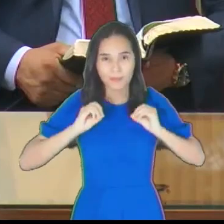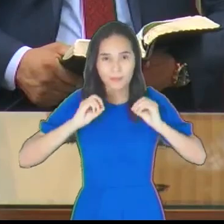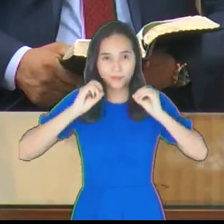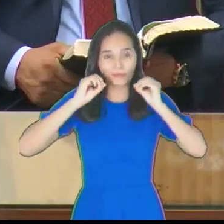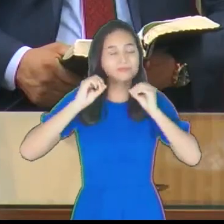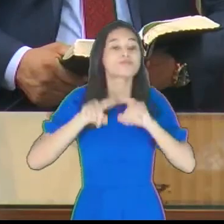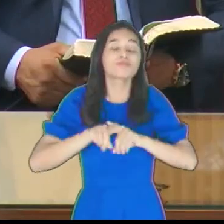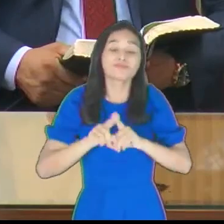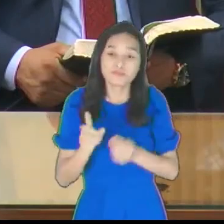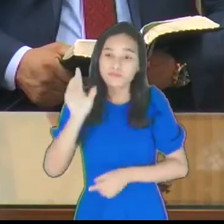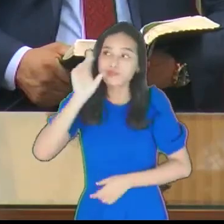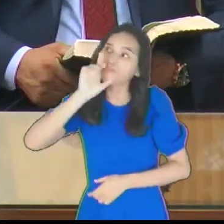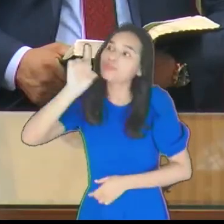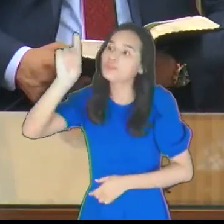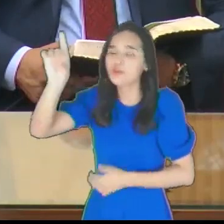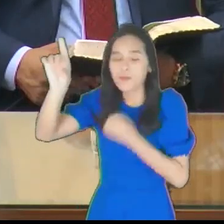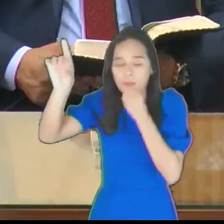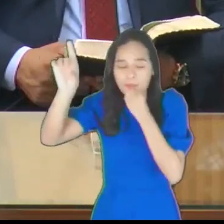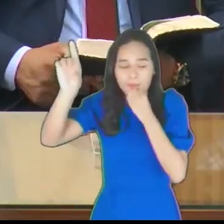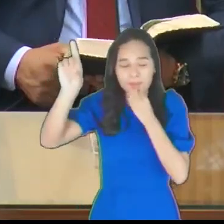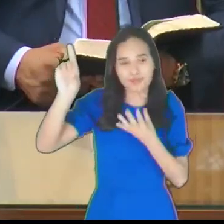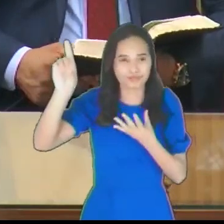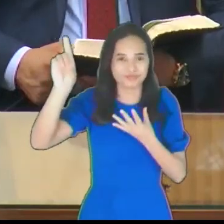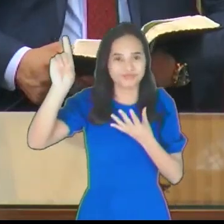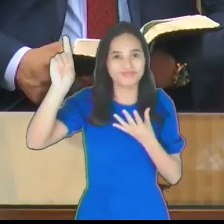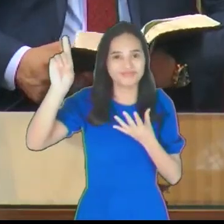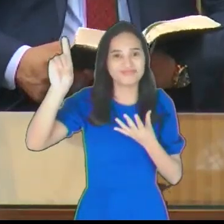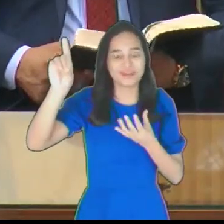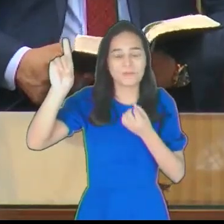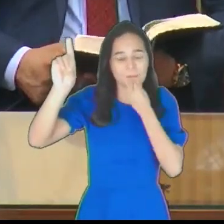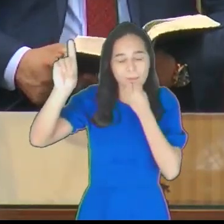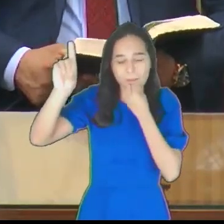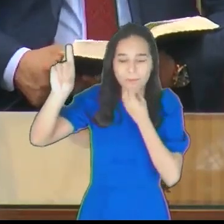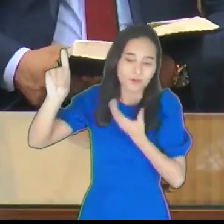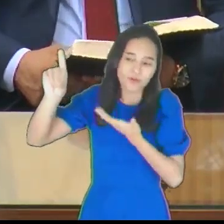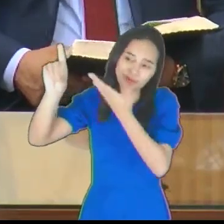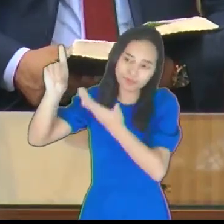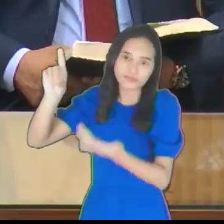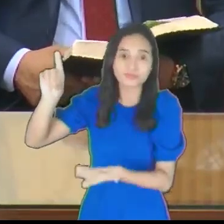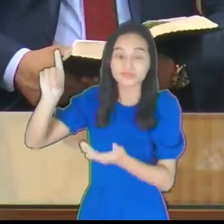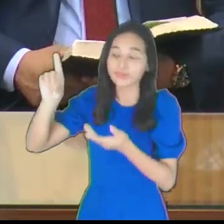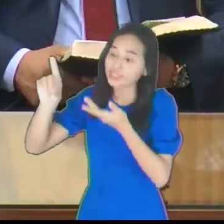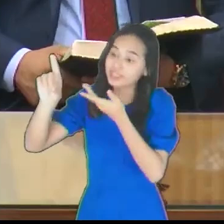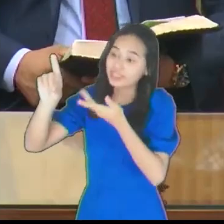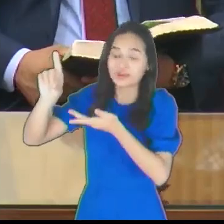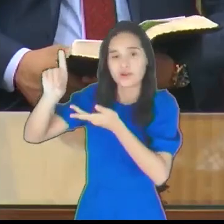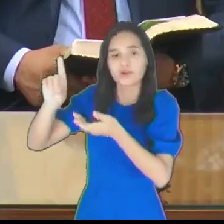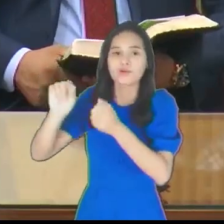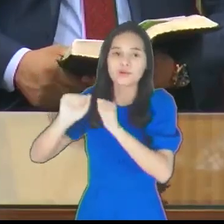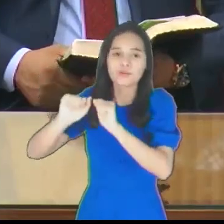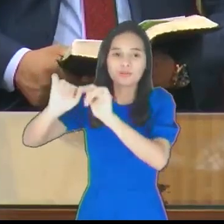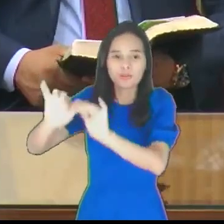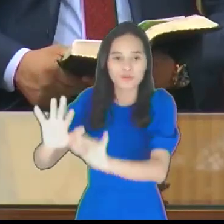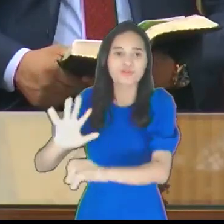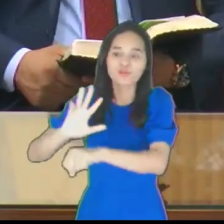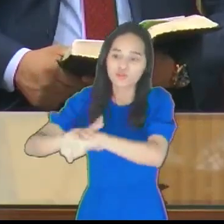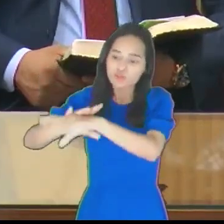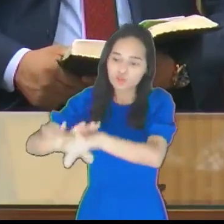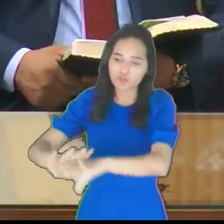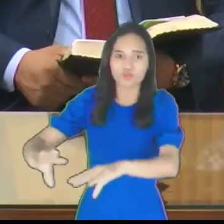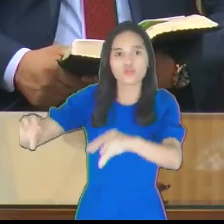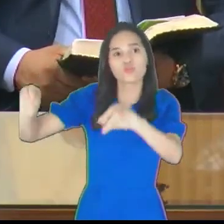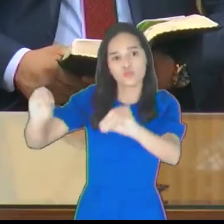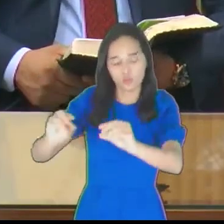mas Deus foi generoso com ele, Deus foi bom com ele, e Deus estendeu as mãos e curou a sua